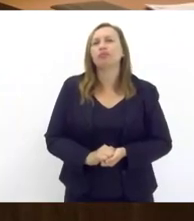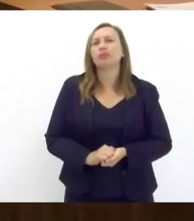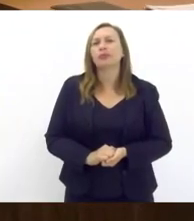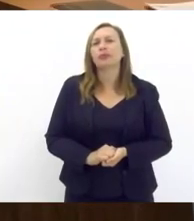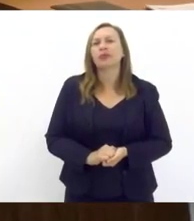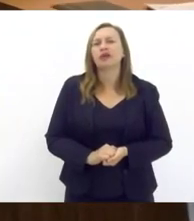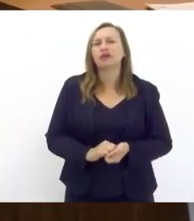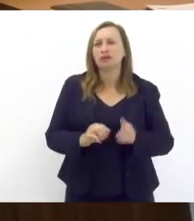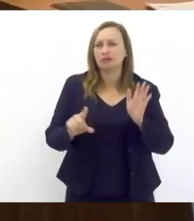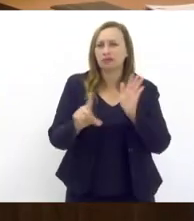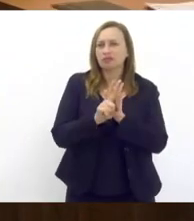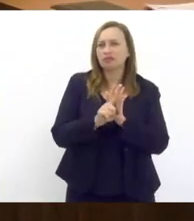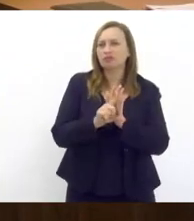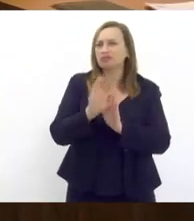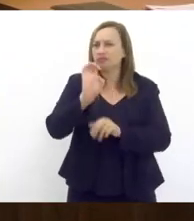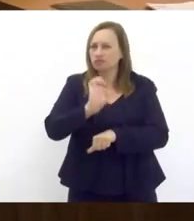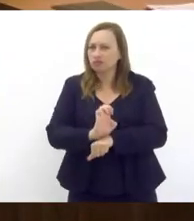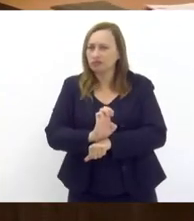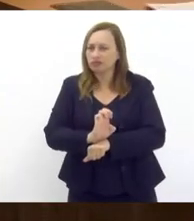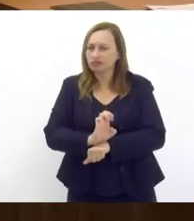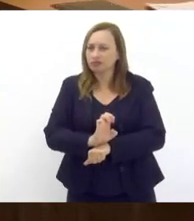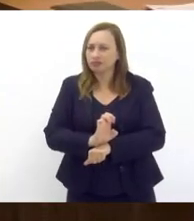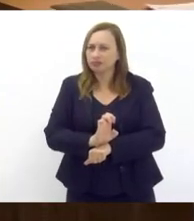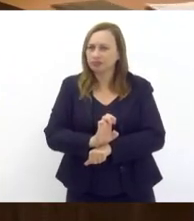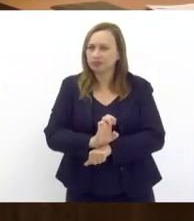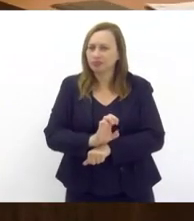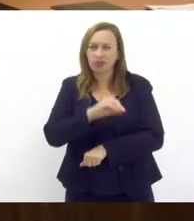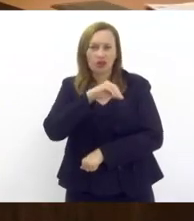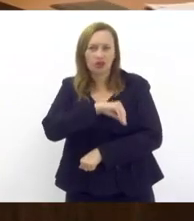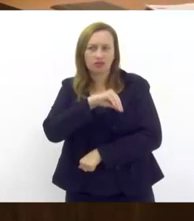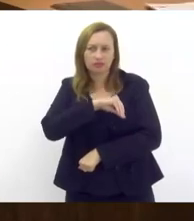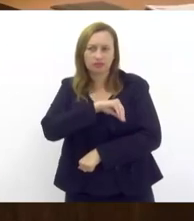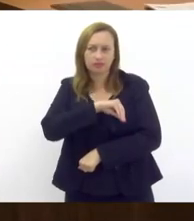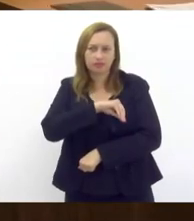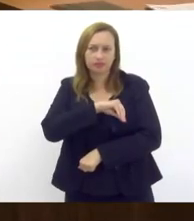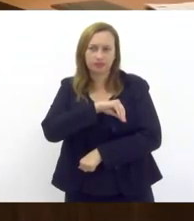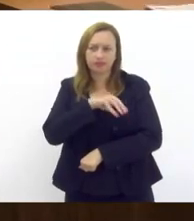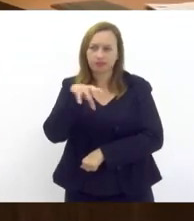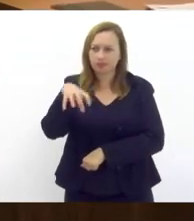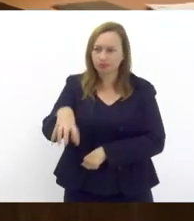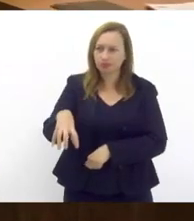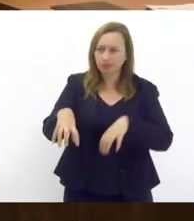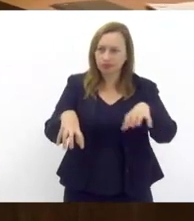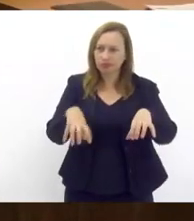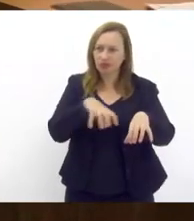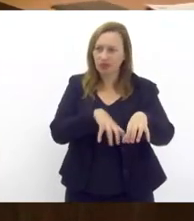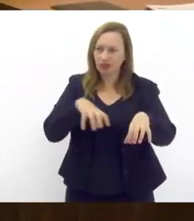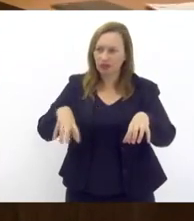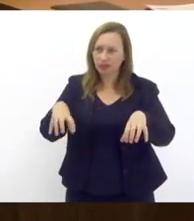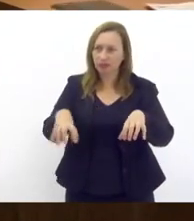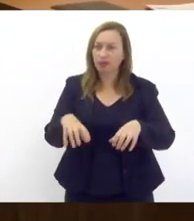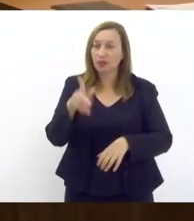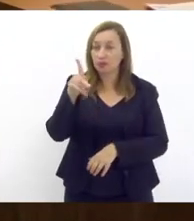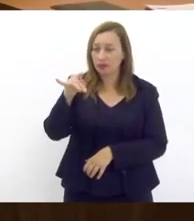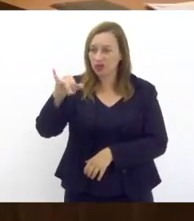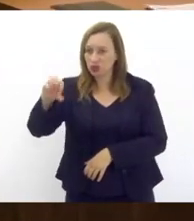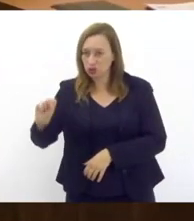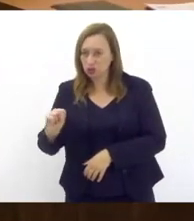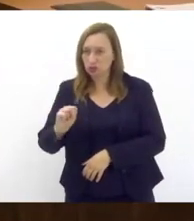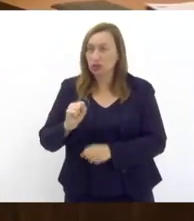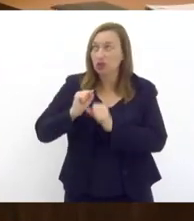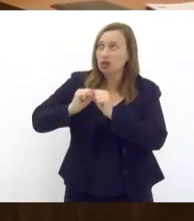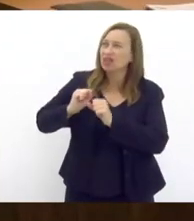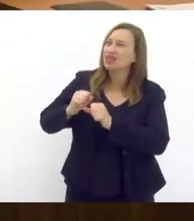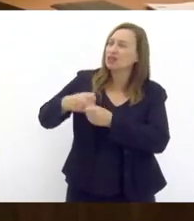a lei estadual do salário regional, o piso regional. Nós conseguimos, depois de